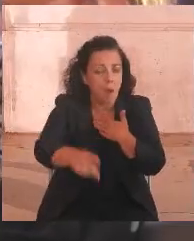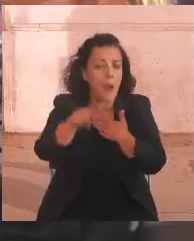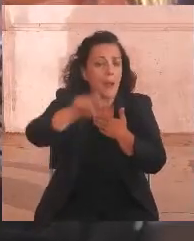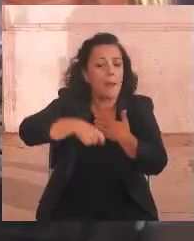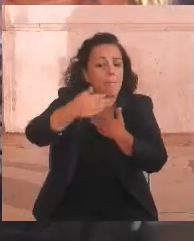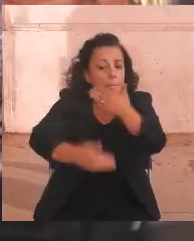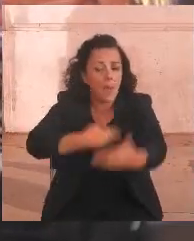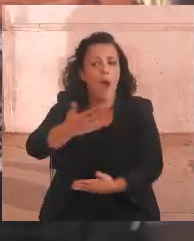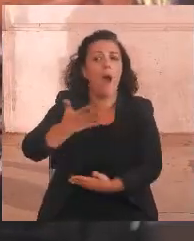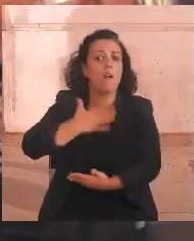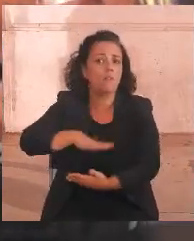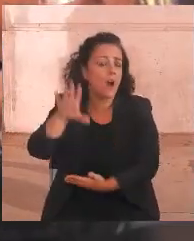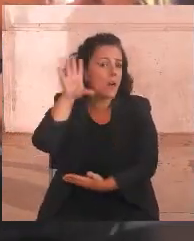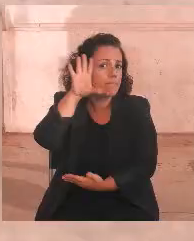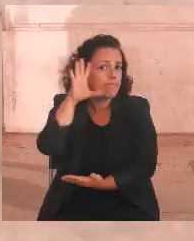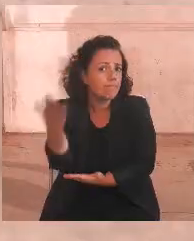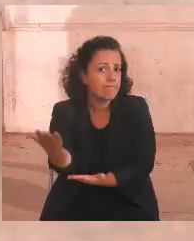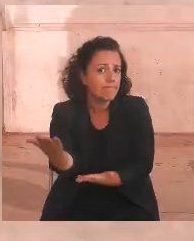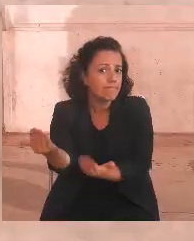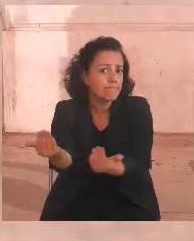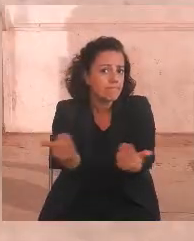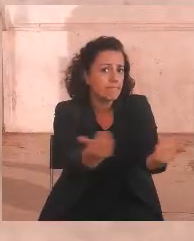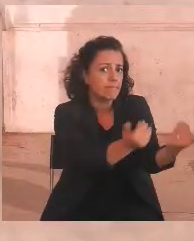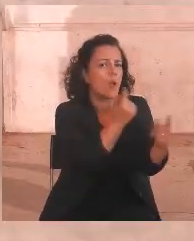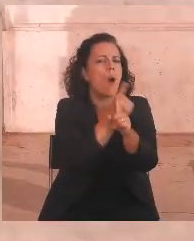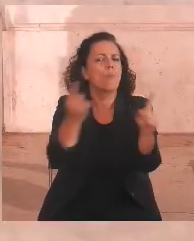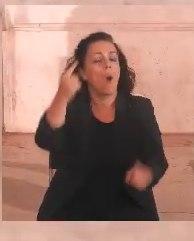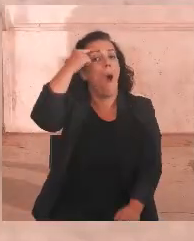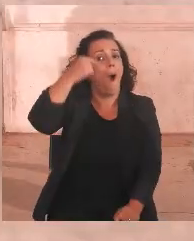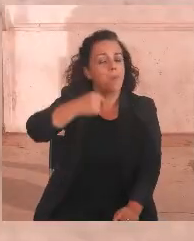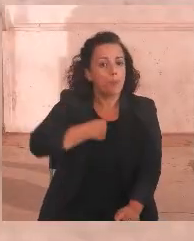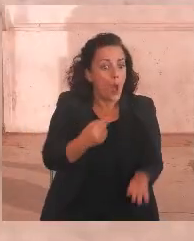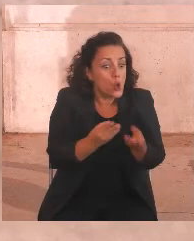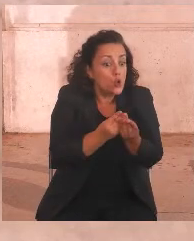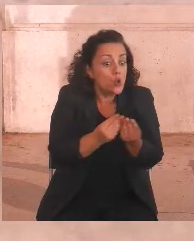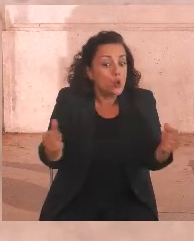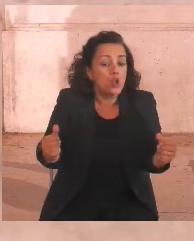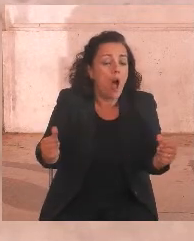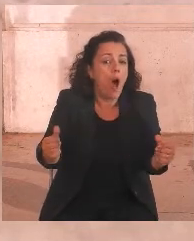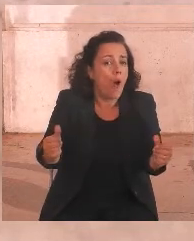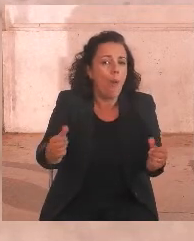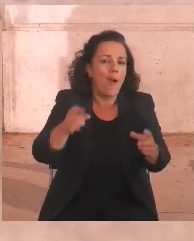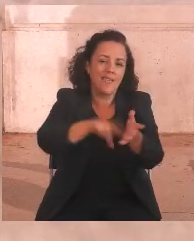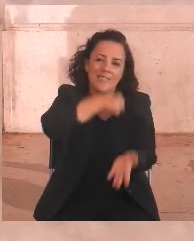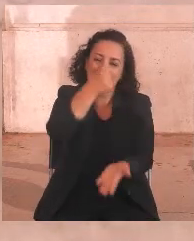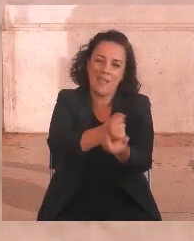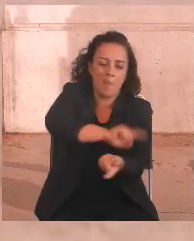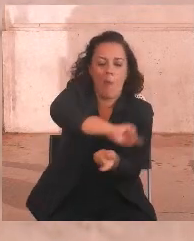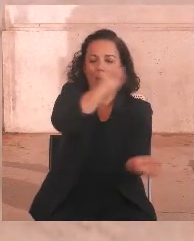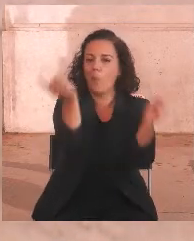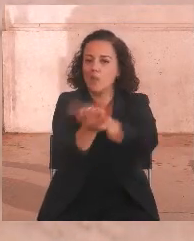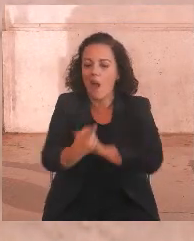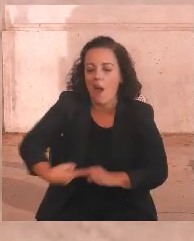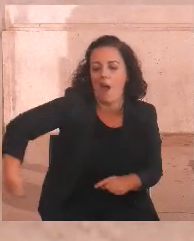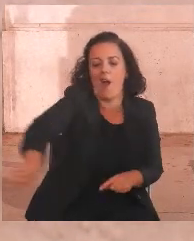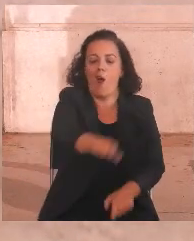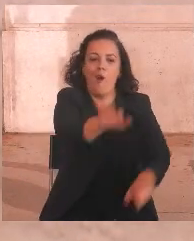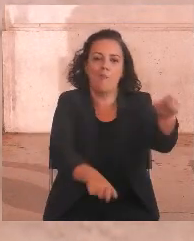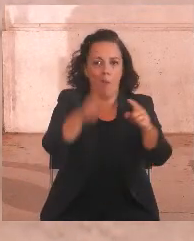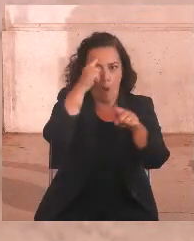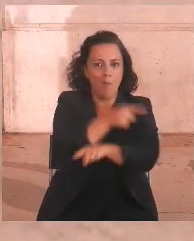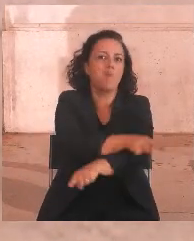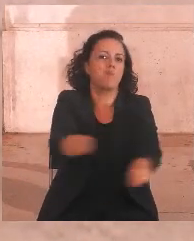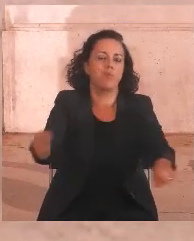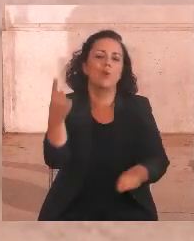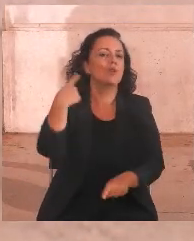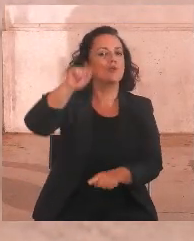meses. Que quero ouvir porque sei que as melhores soluções vêm sempre de baixo para cima e não de cima para baixo. E é por